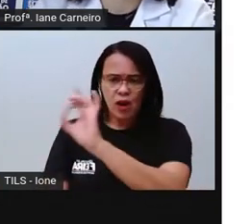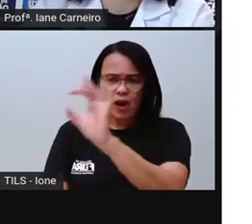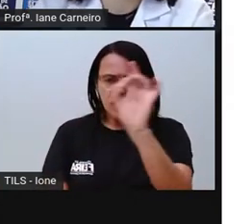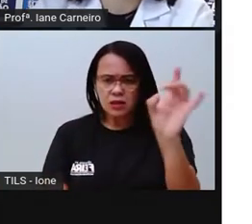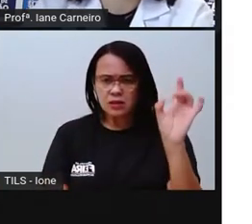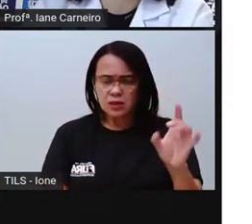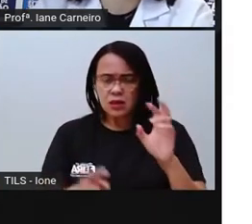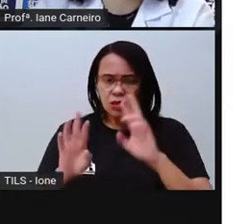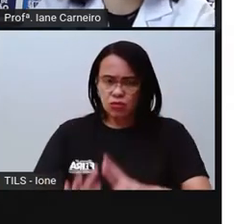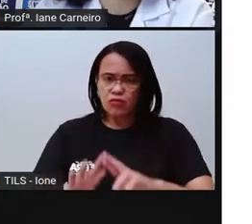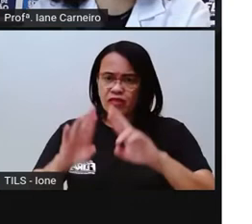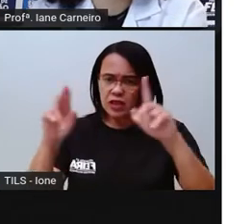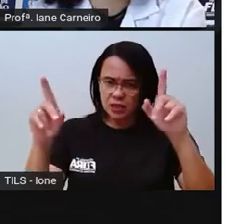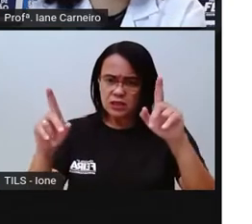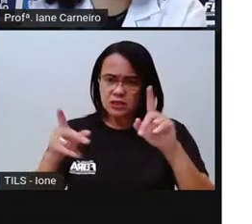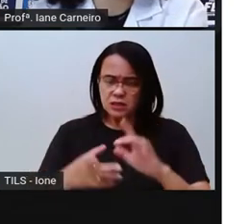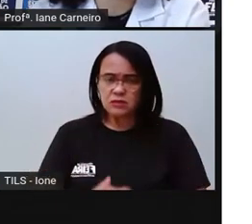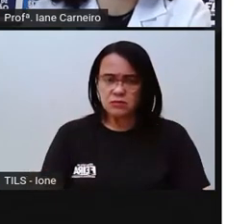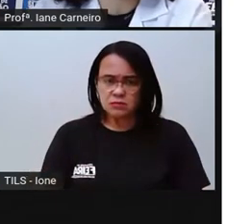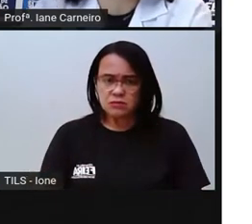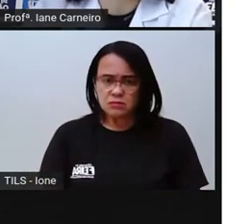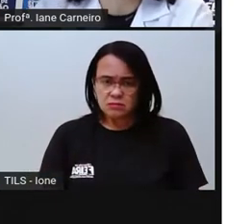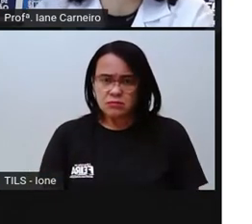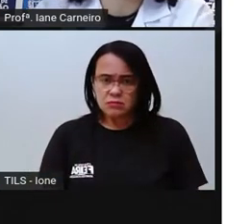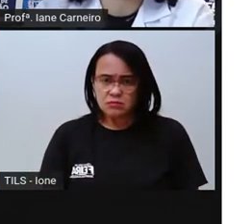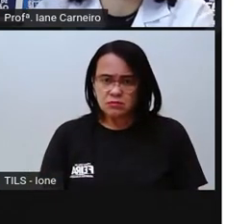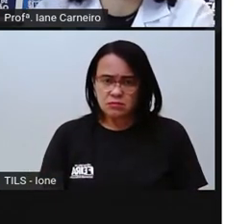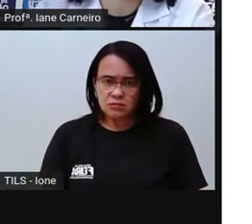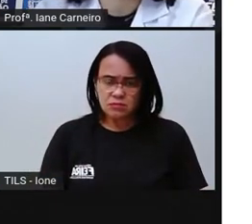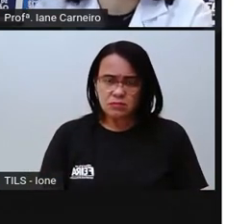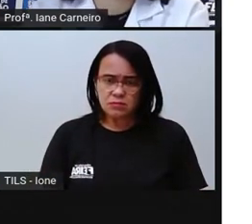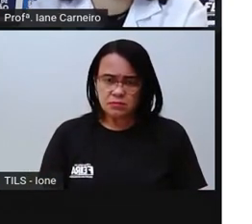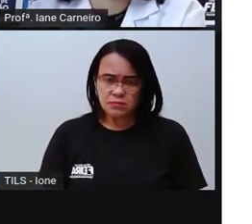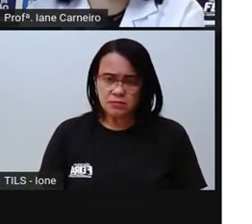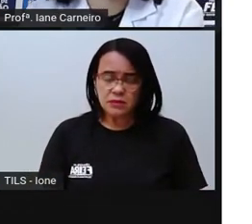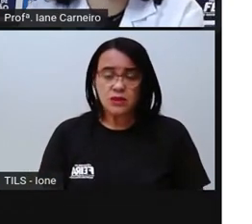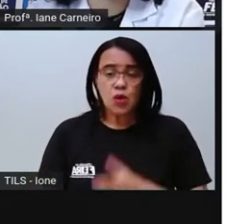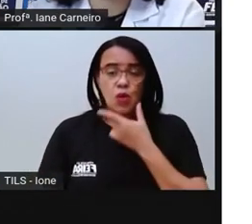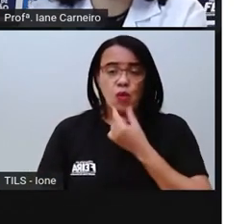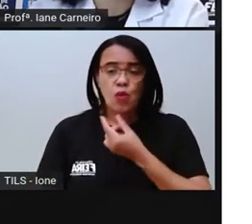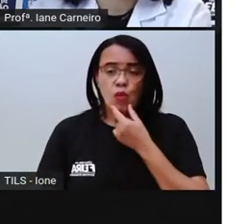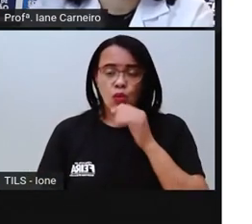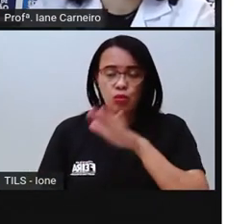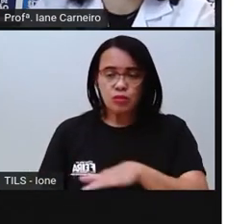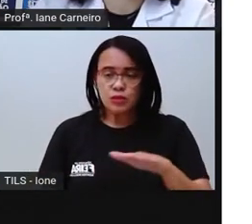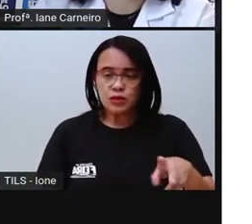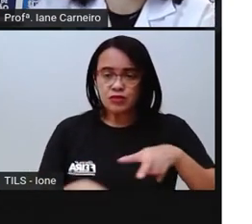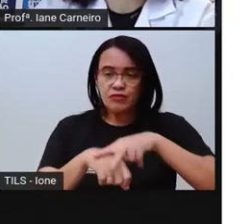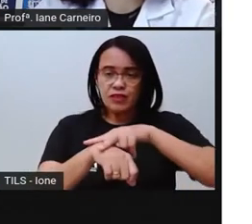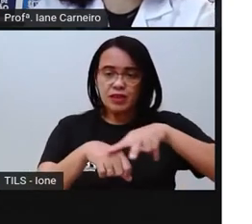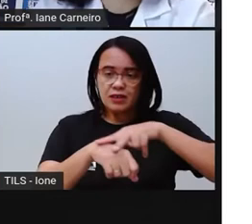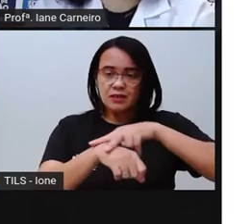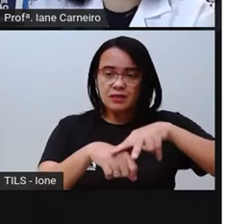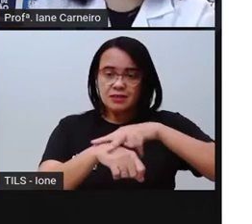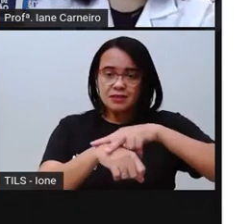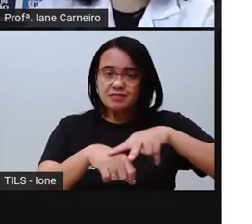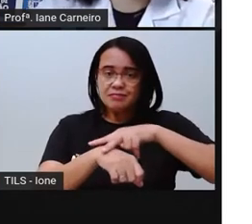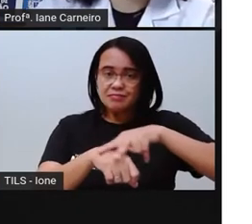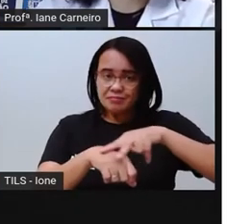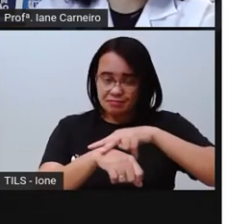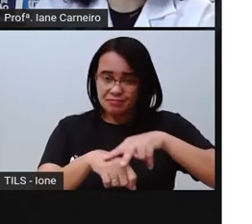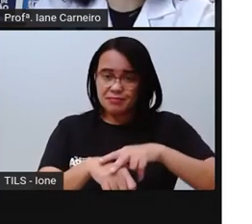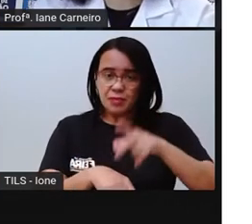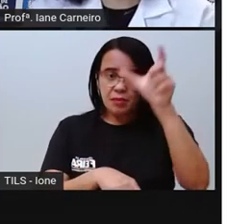Aqui o menino está usando, tá representando, ó, sendo representado com a cor verde, né? A pessoa que está no